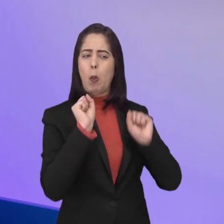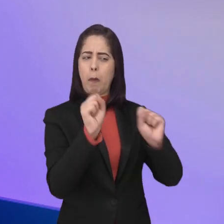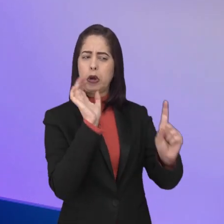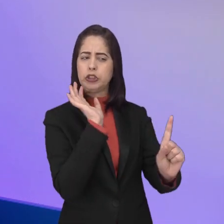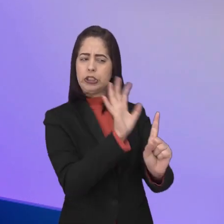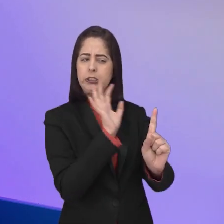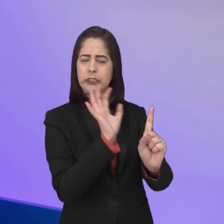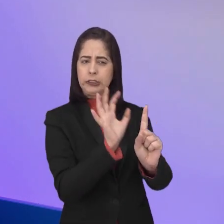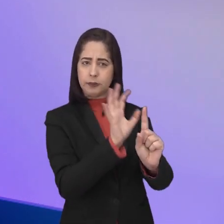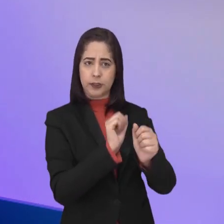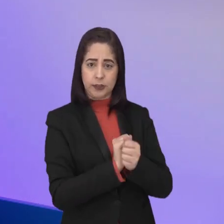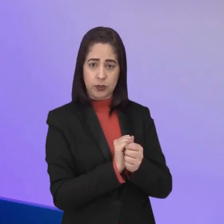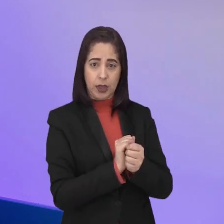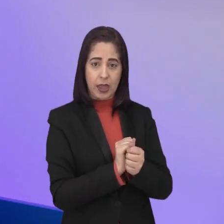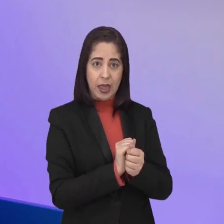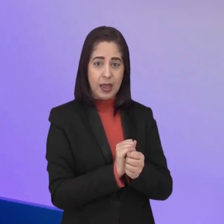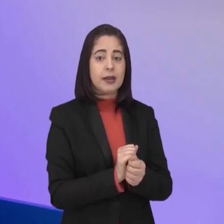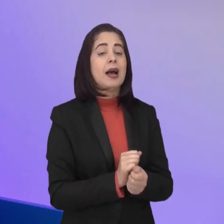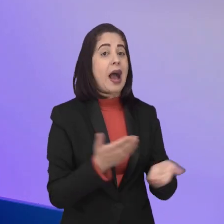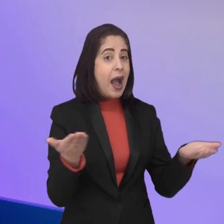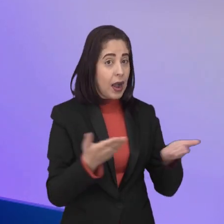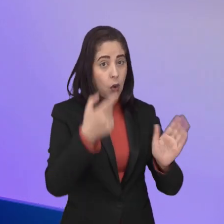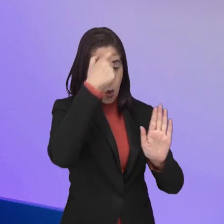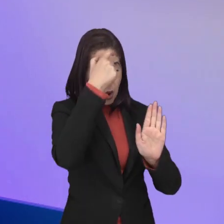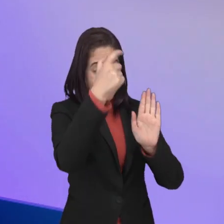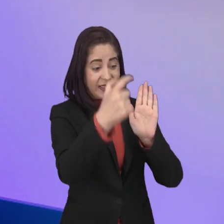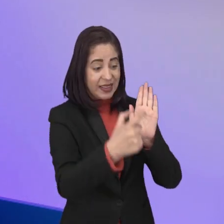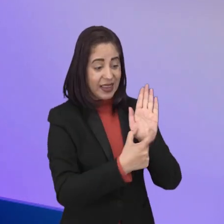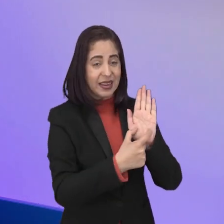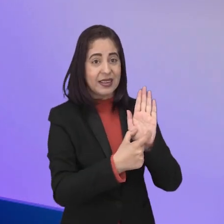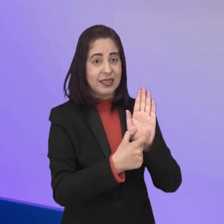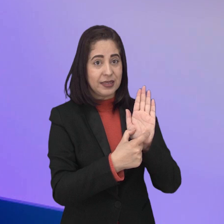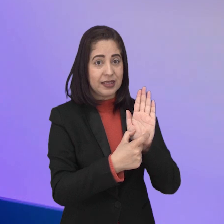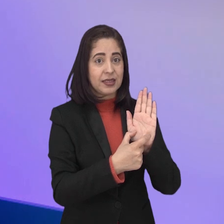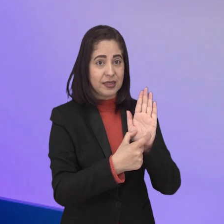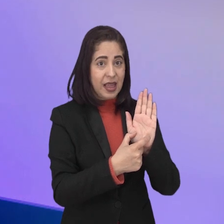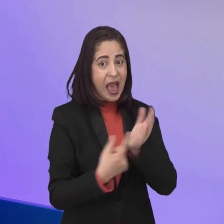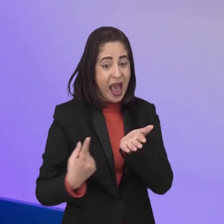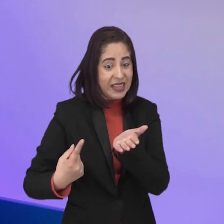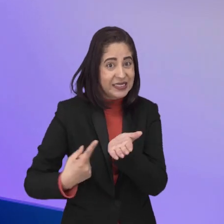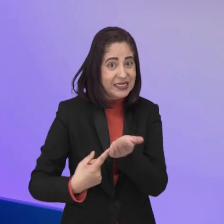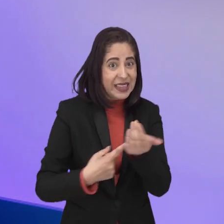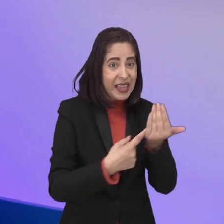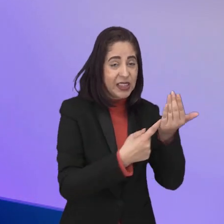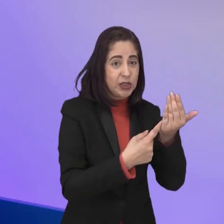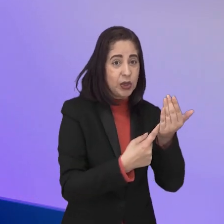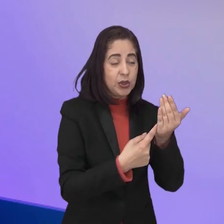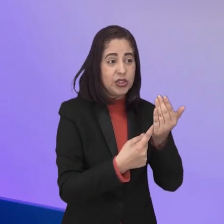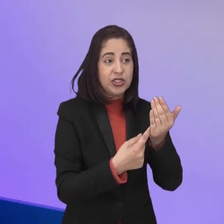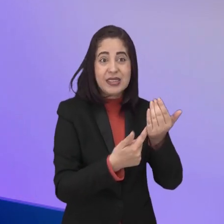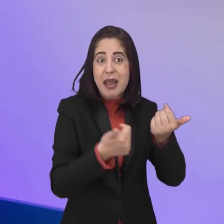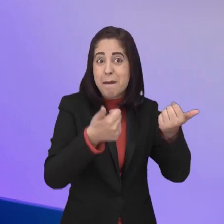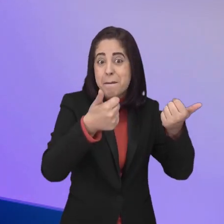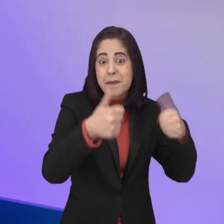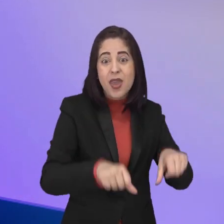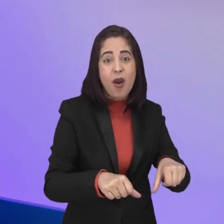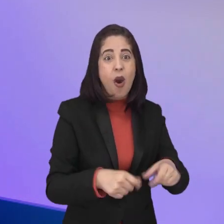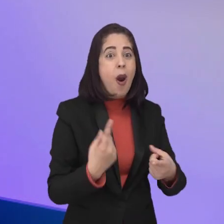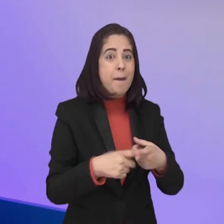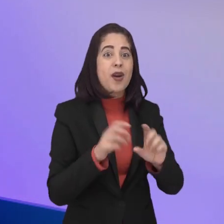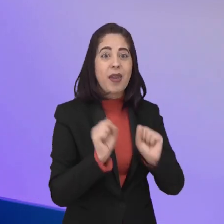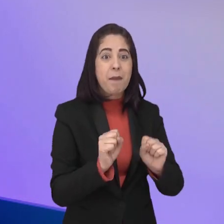inteligência artificial, isso se potencializa, já que com ela é permitido você criar conteúdos